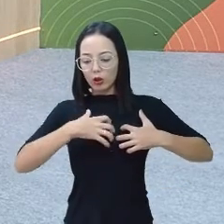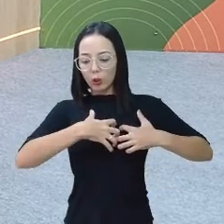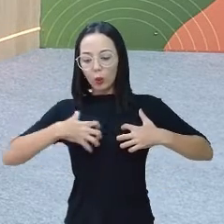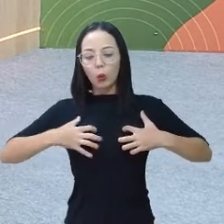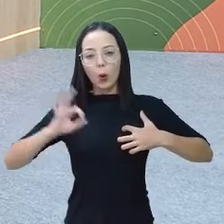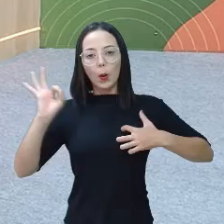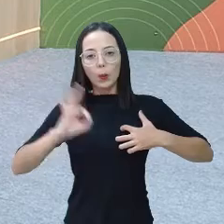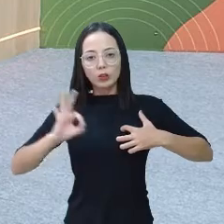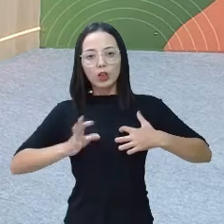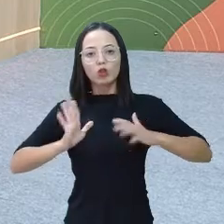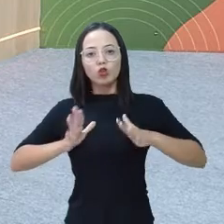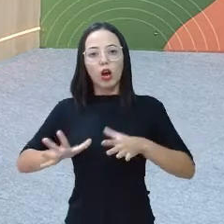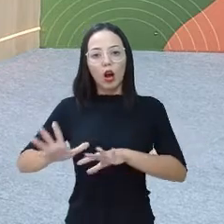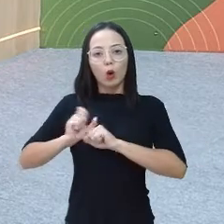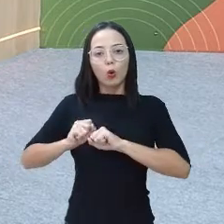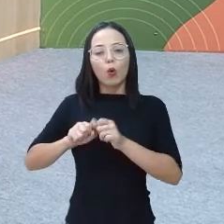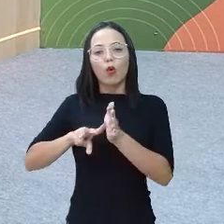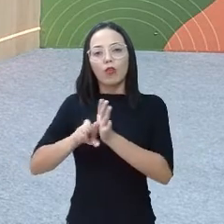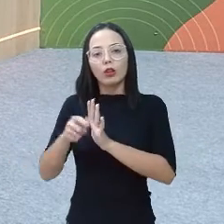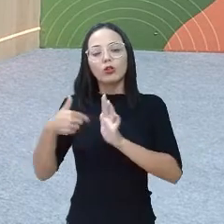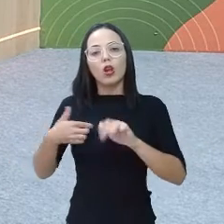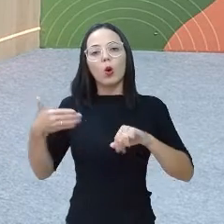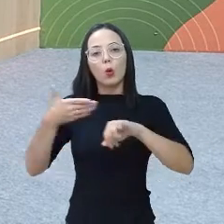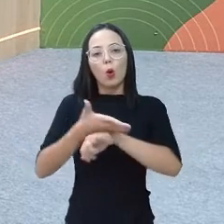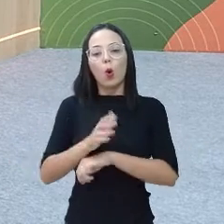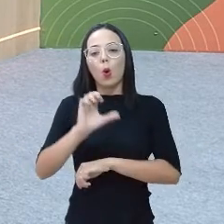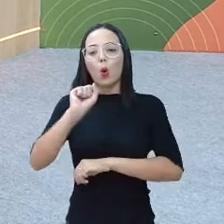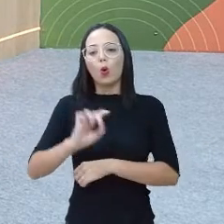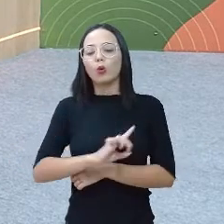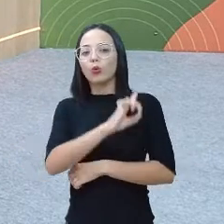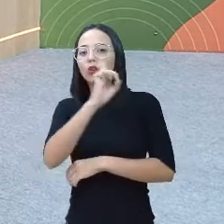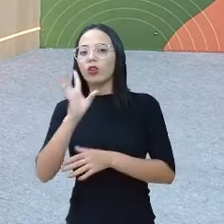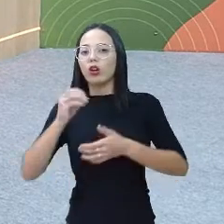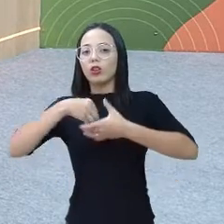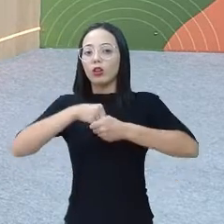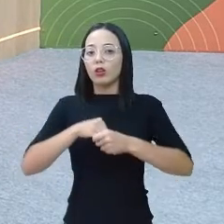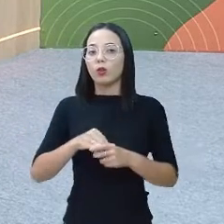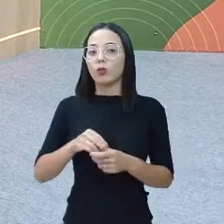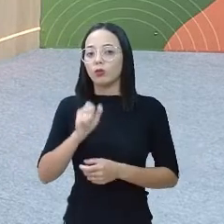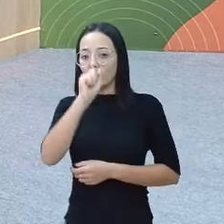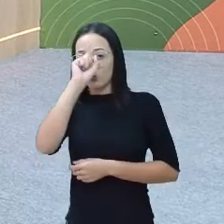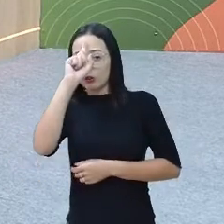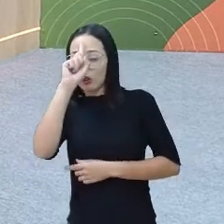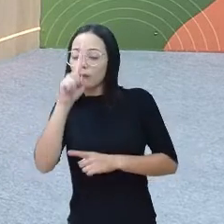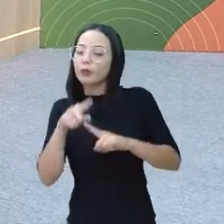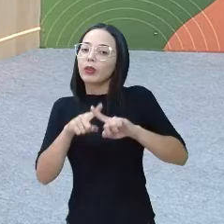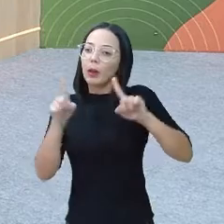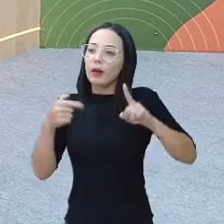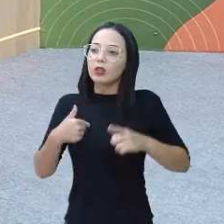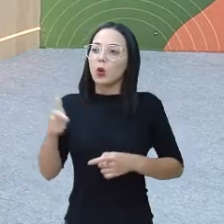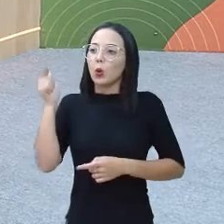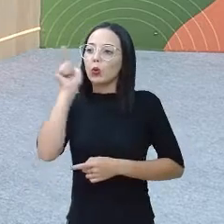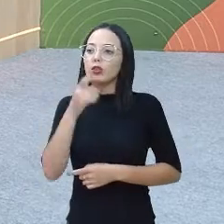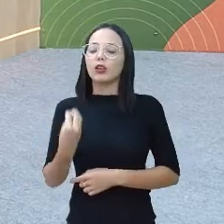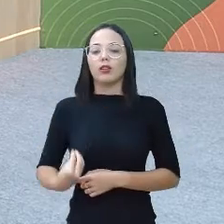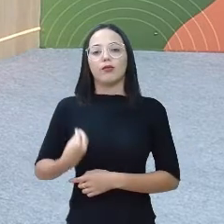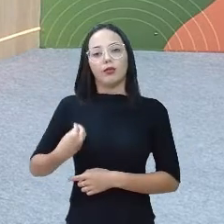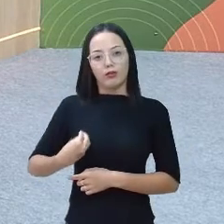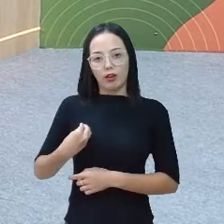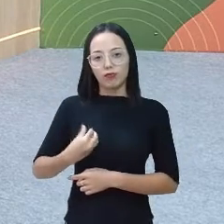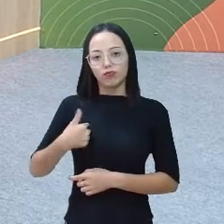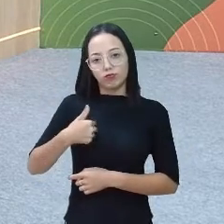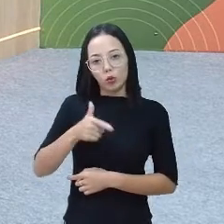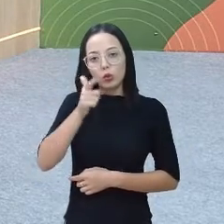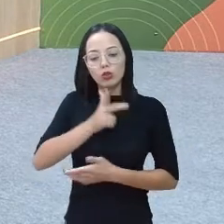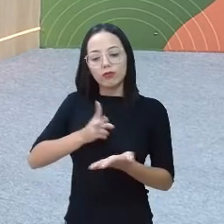pulmões comprometidos, né? Passei 8 dias entubado, mas consegui sobreviver, né? Consegui